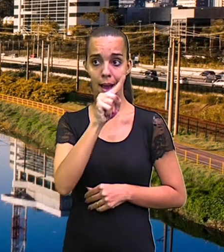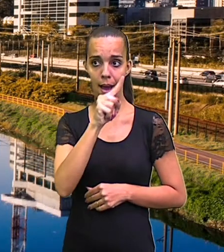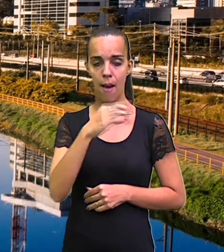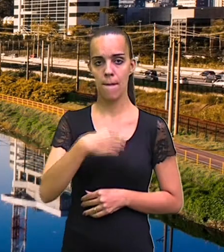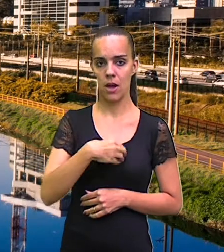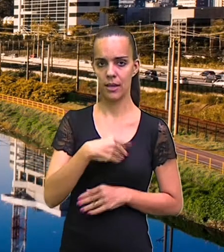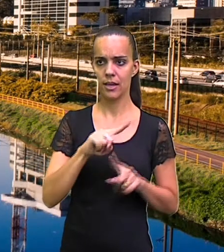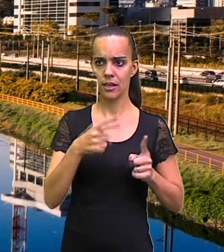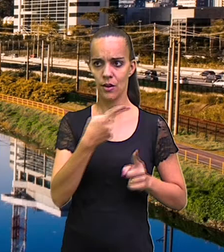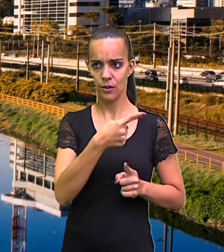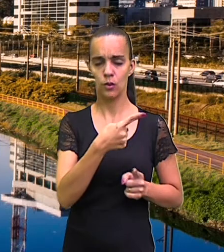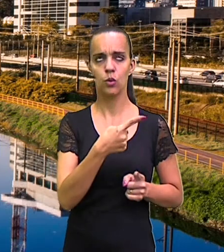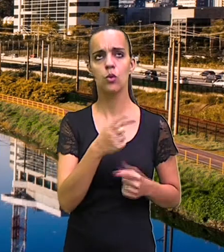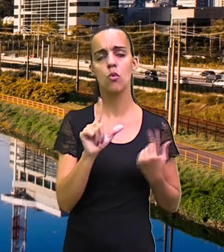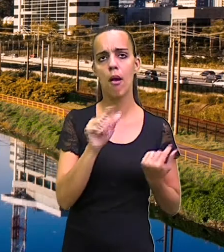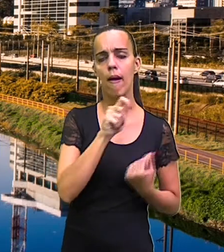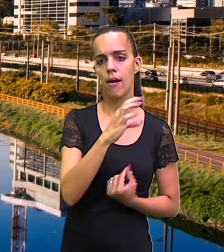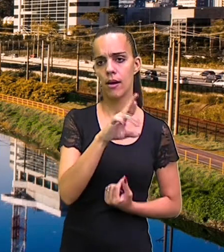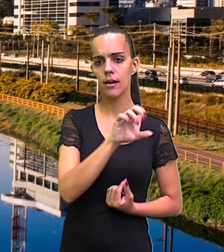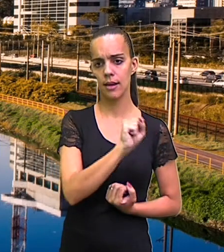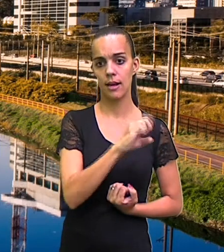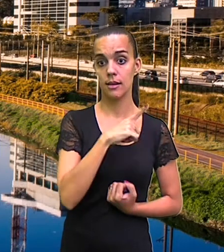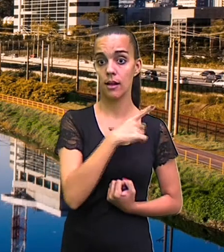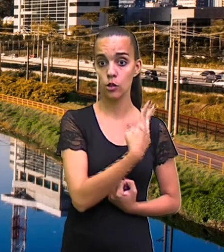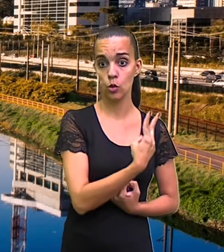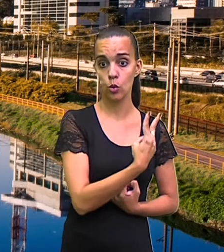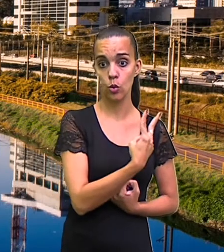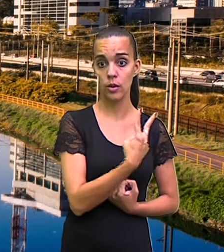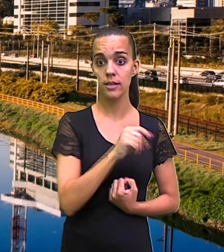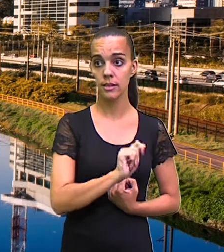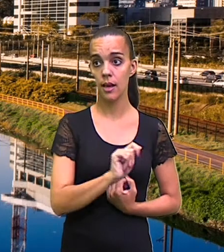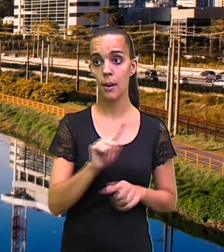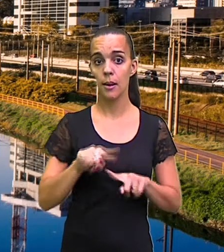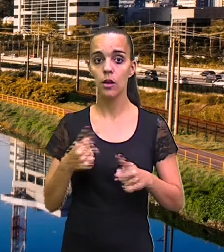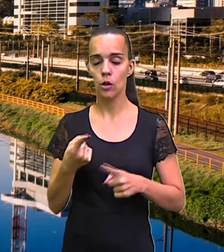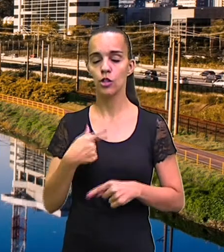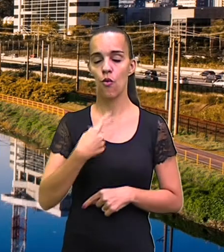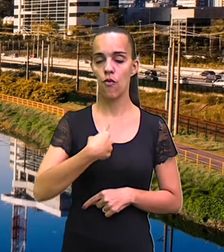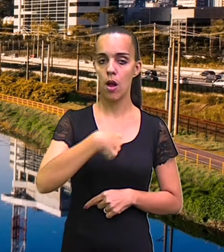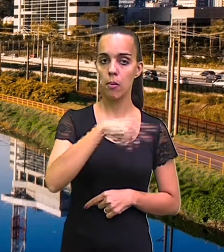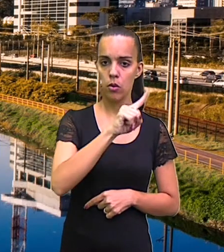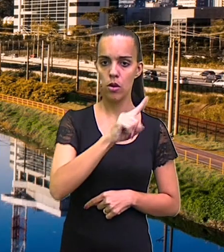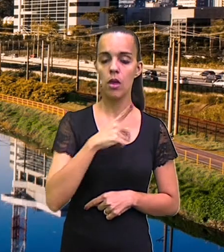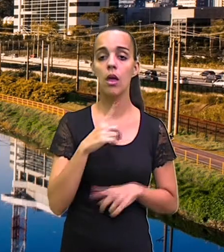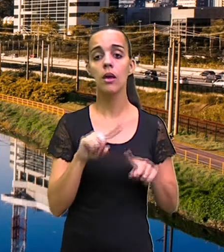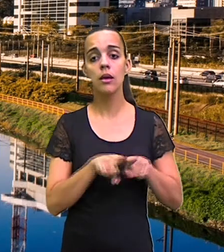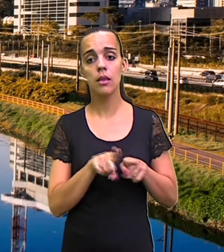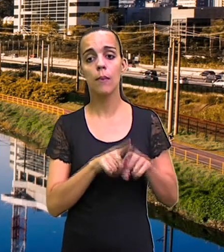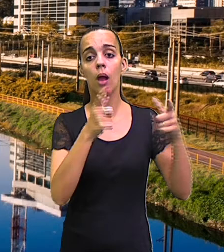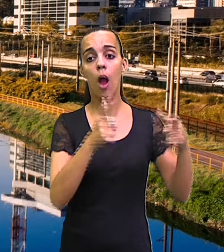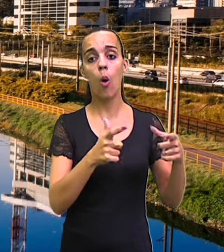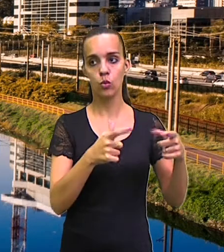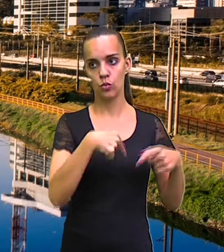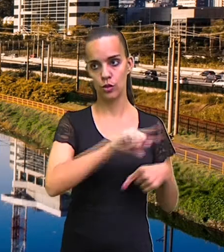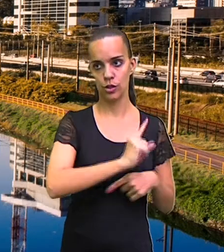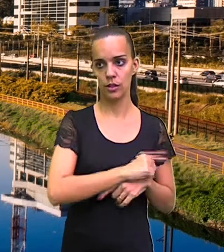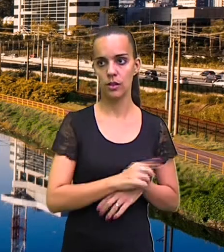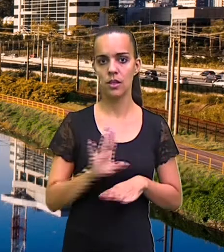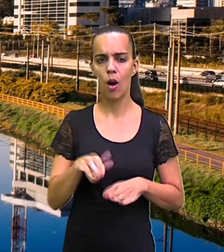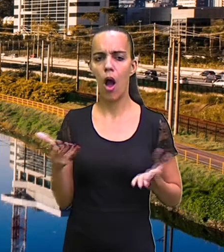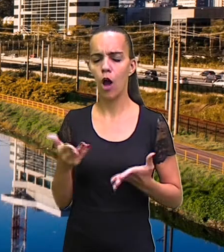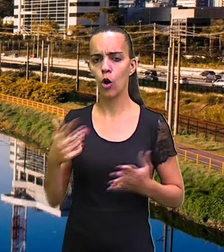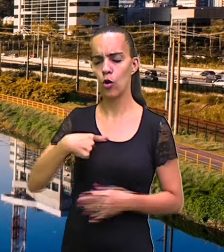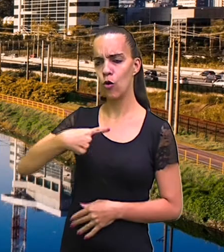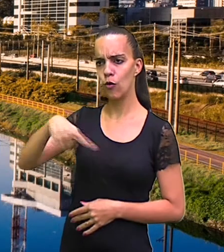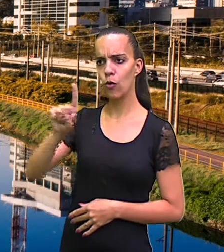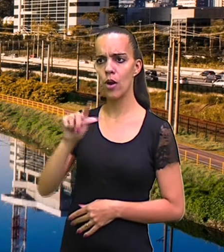crase? Temos 2 As. O do verbo ir e o da Bahia. Agora, se eu falo que fui a